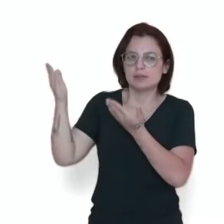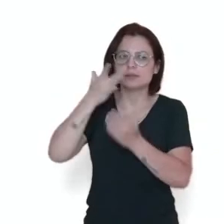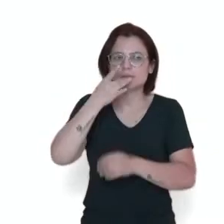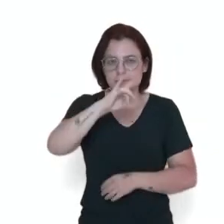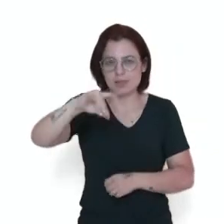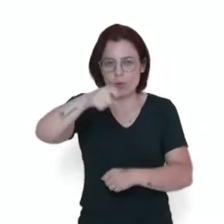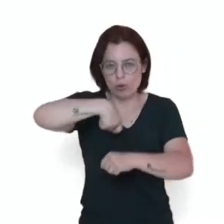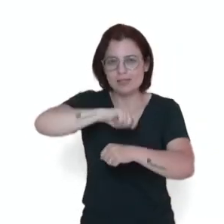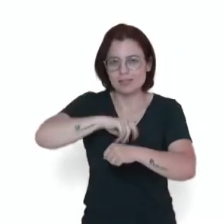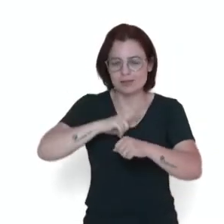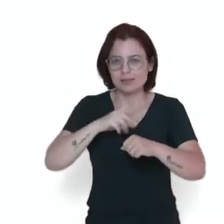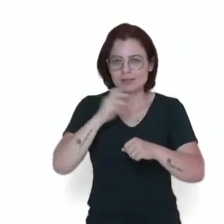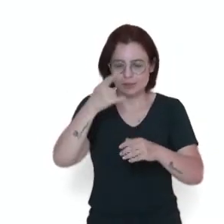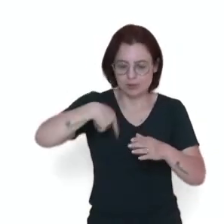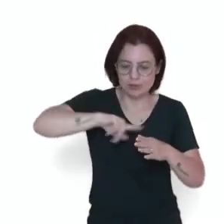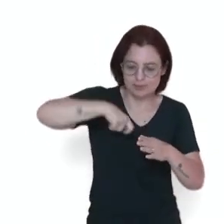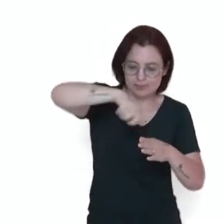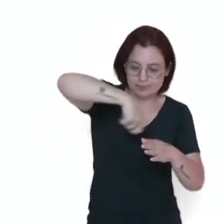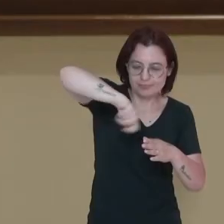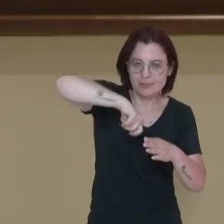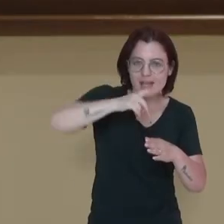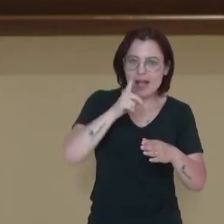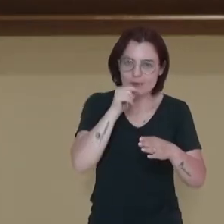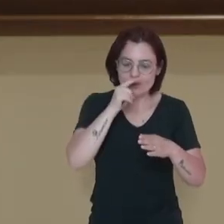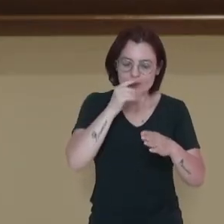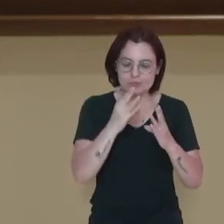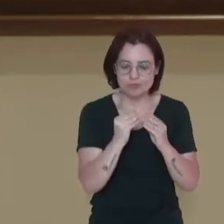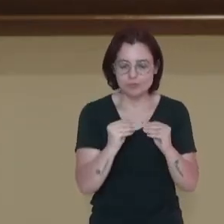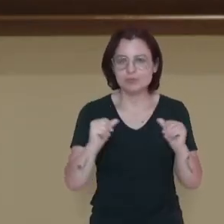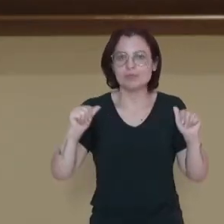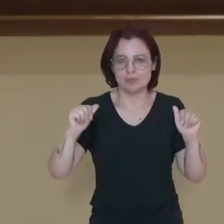sal de cozinha, super solúvel em água, não é mesmo?